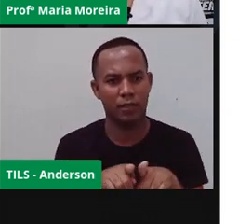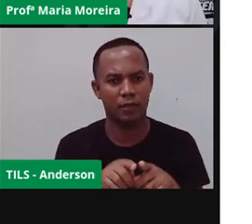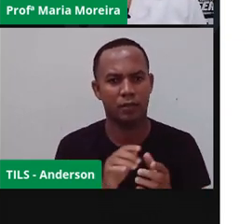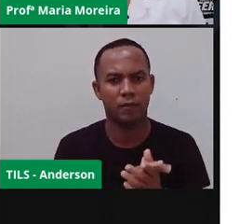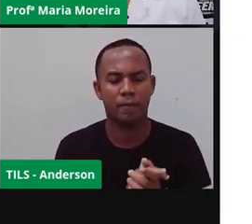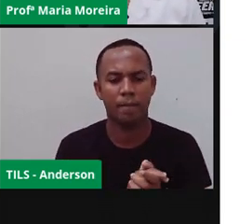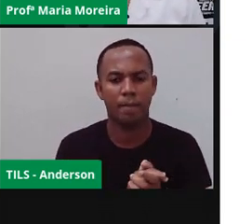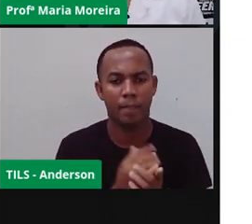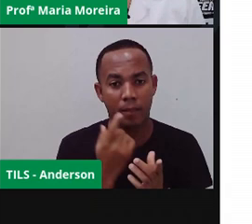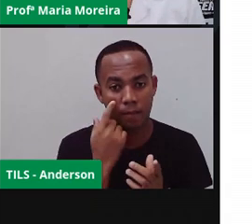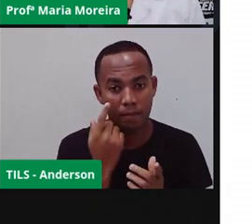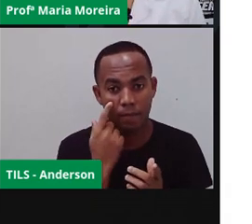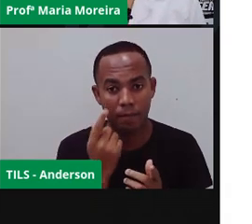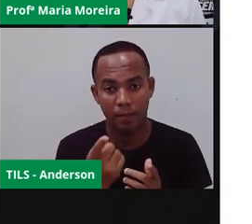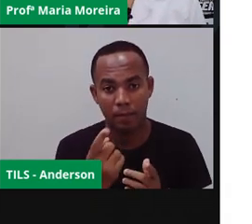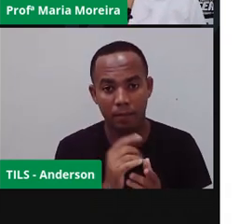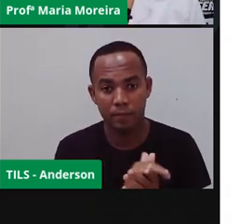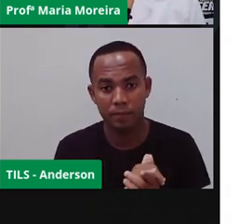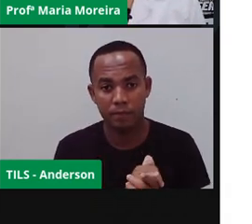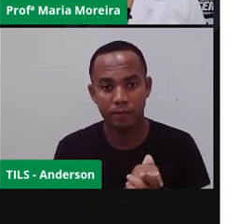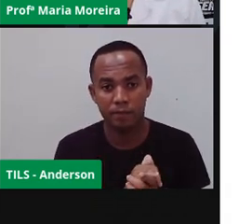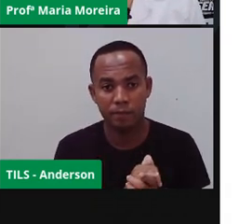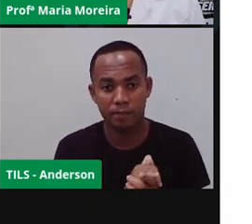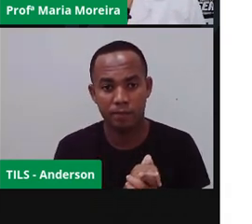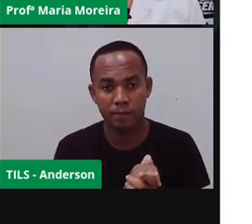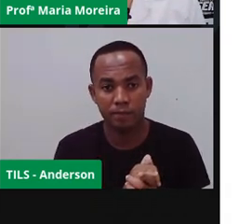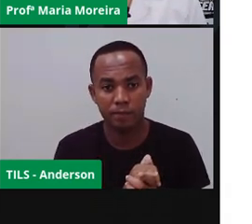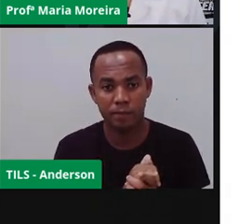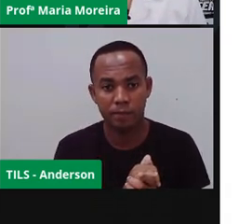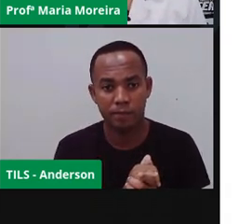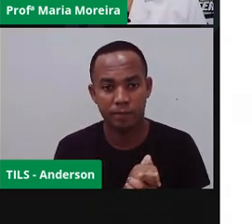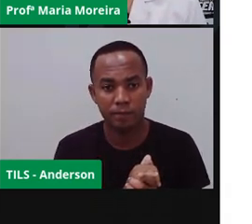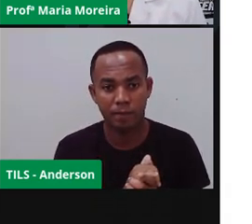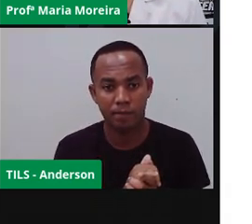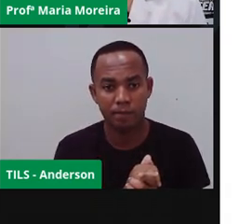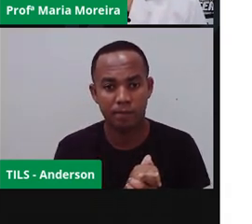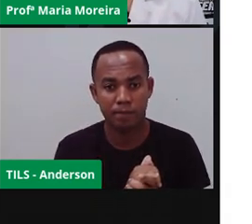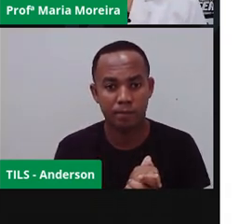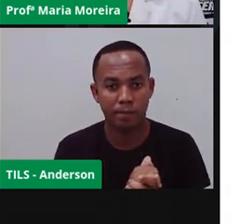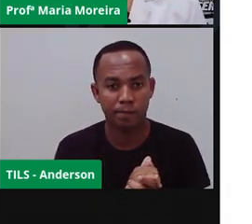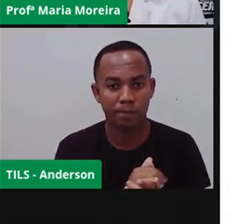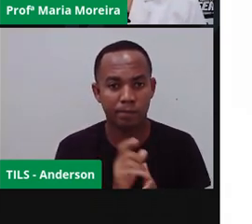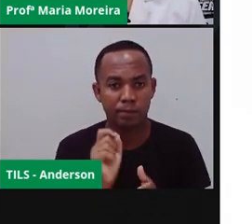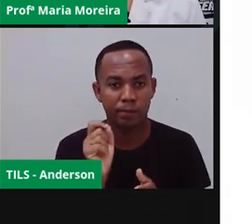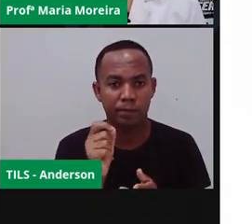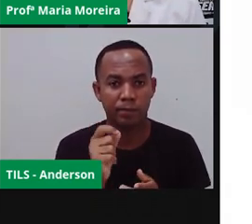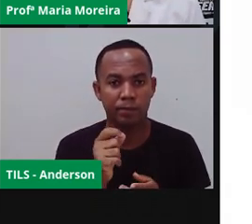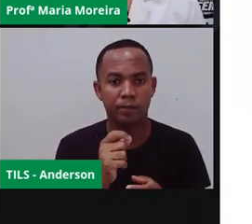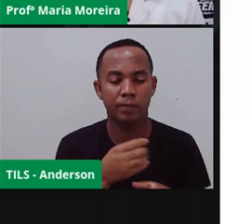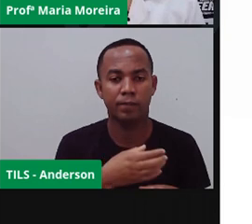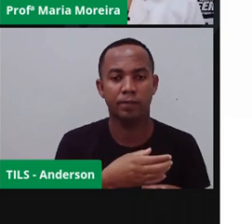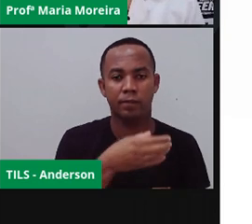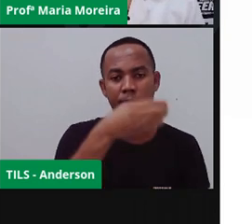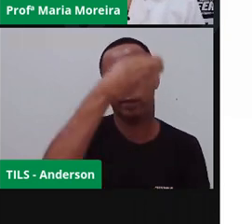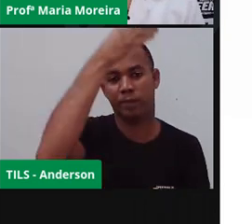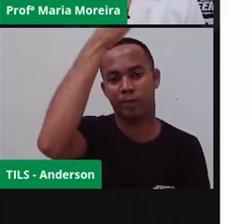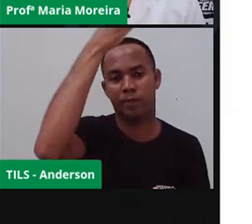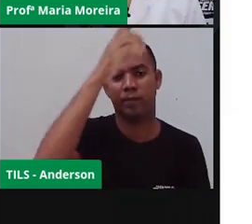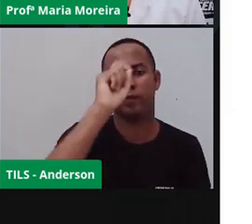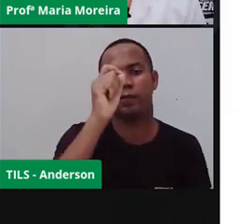Vamos tirar a torre do lado da sua casinha. Aí a pessoa responde: legal. E onde vai ficar a antena do